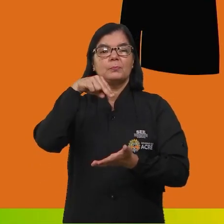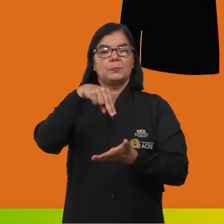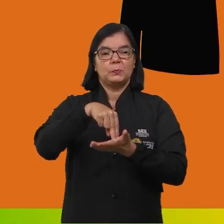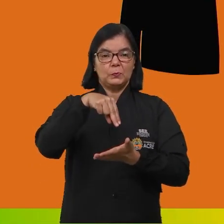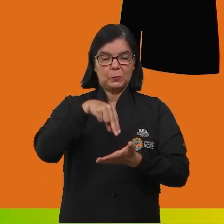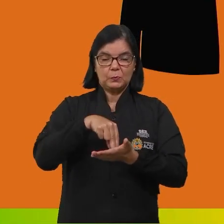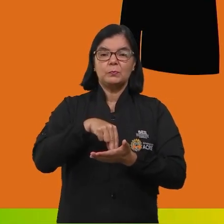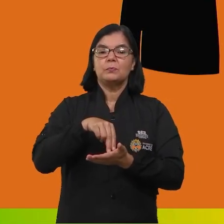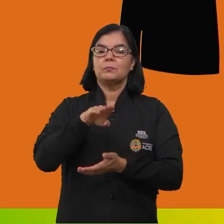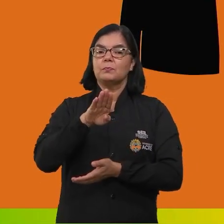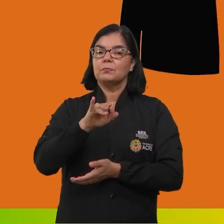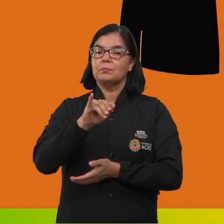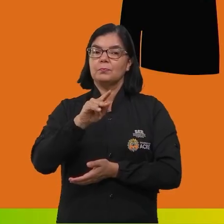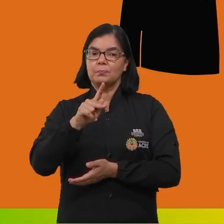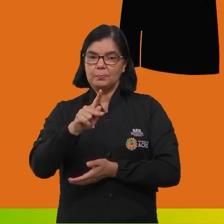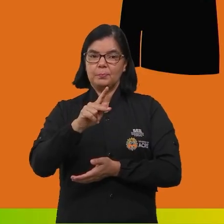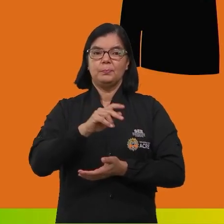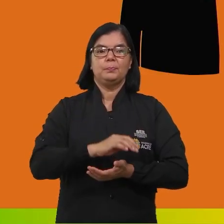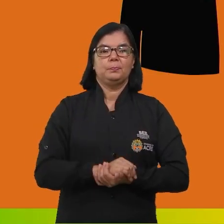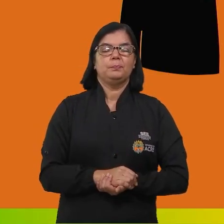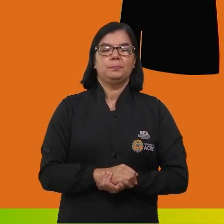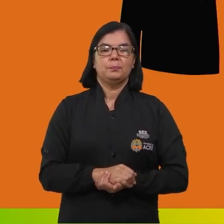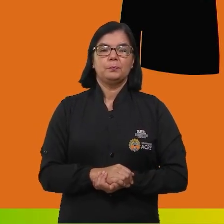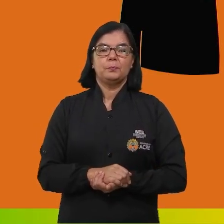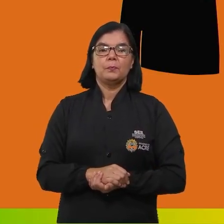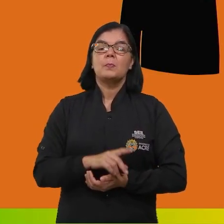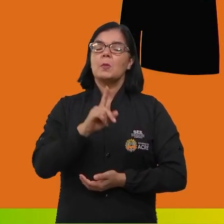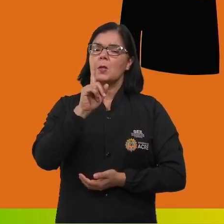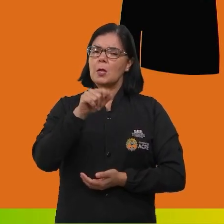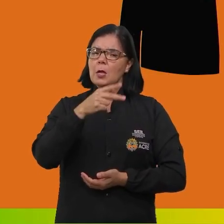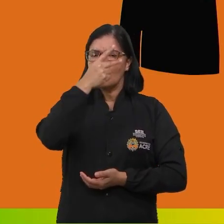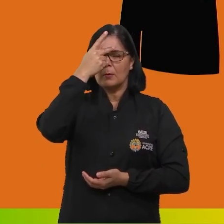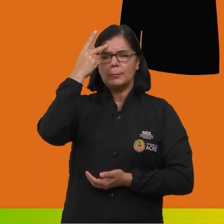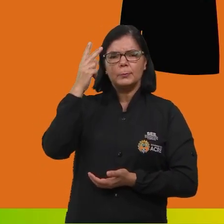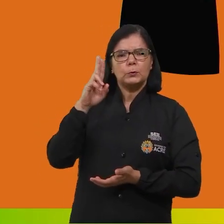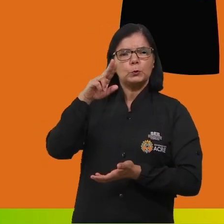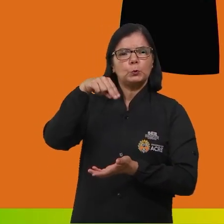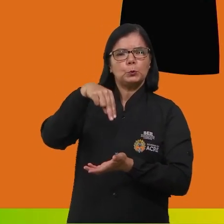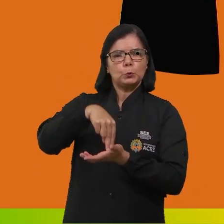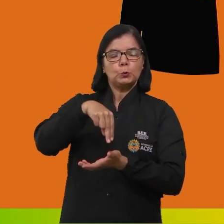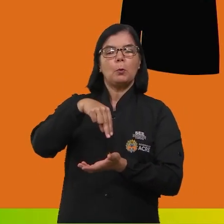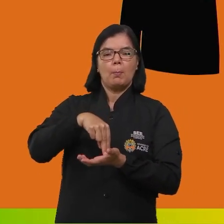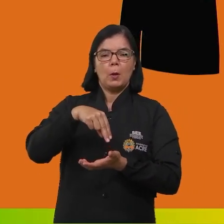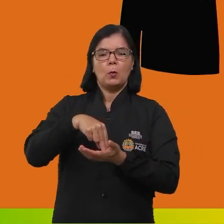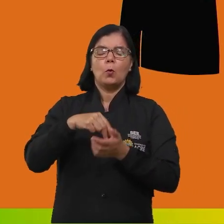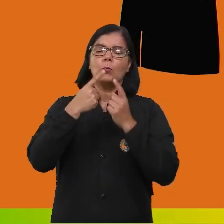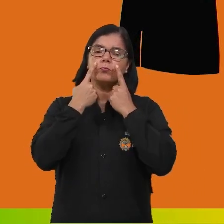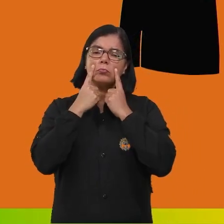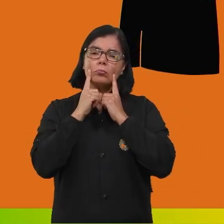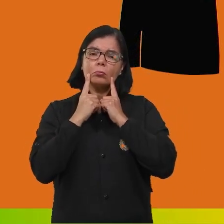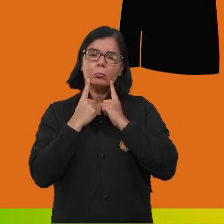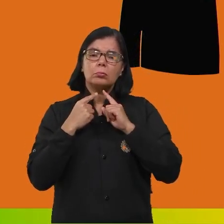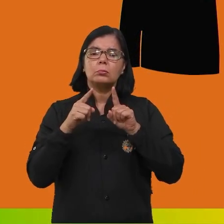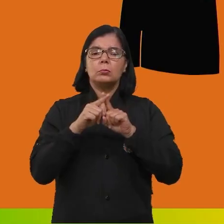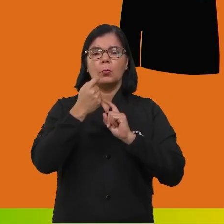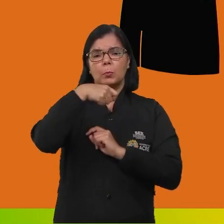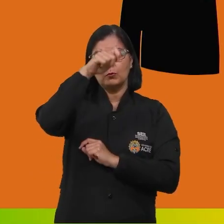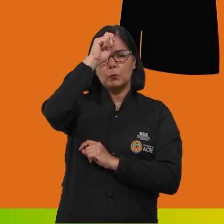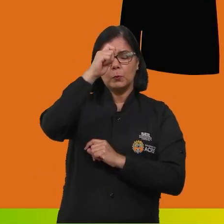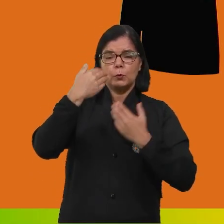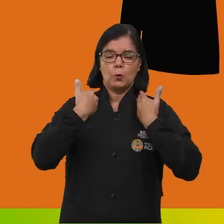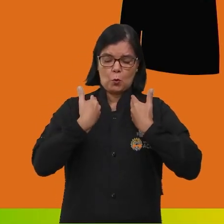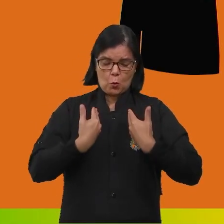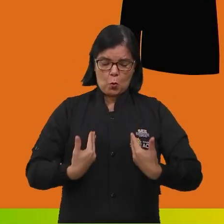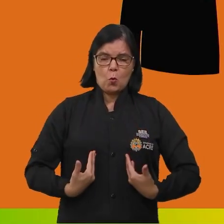personagem, chamado Bip the Clown, que era uma figura melancólica que vestia sempre uma